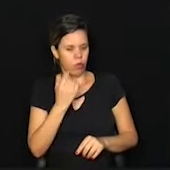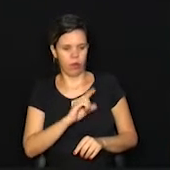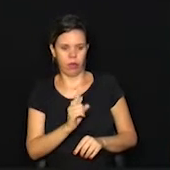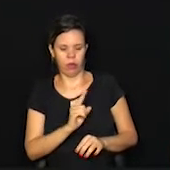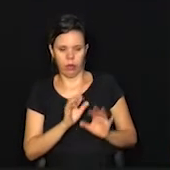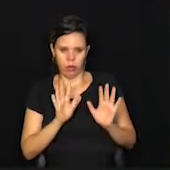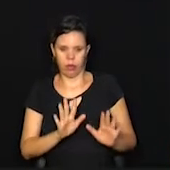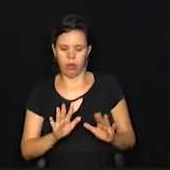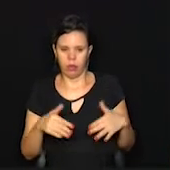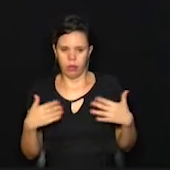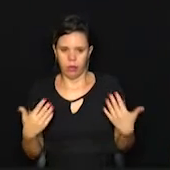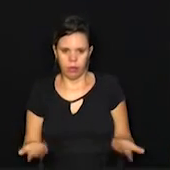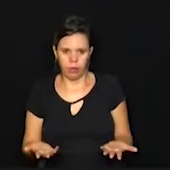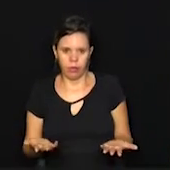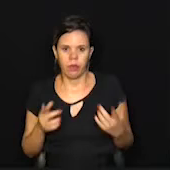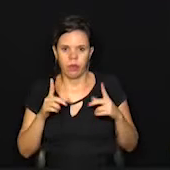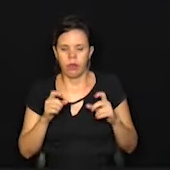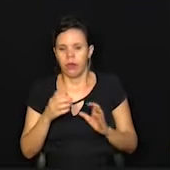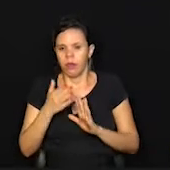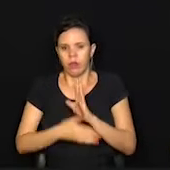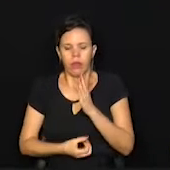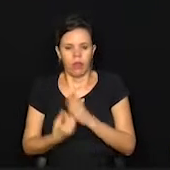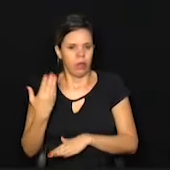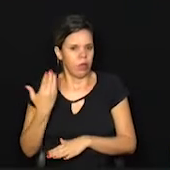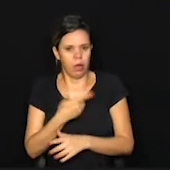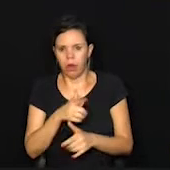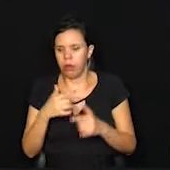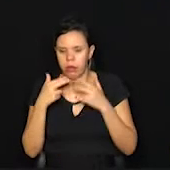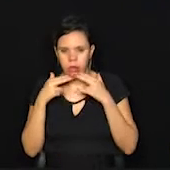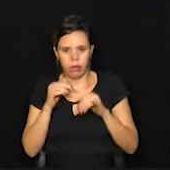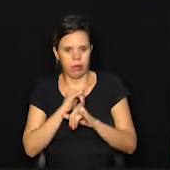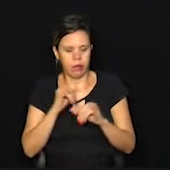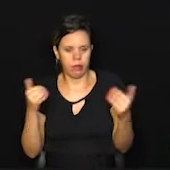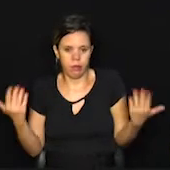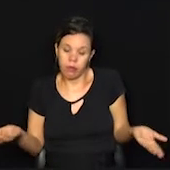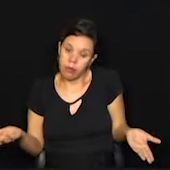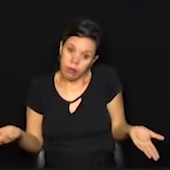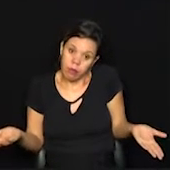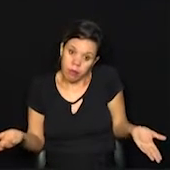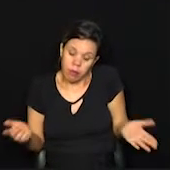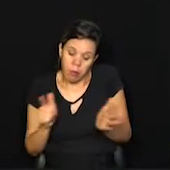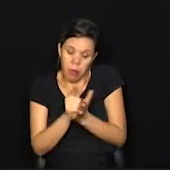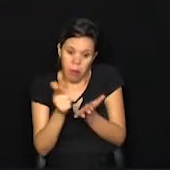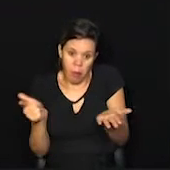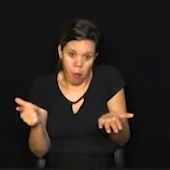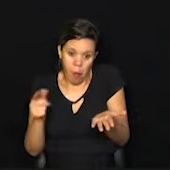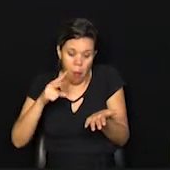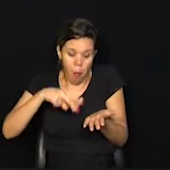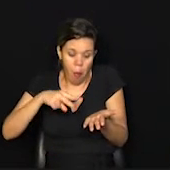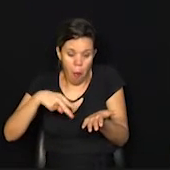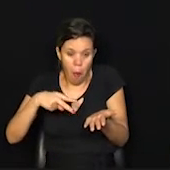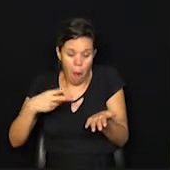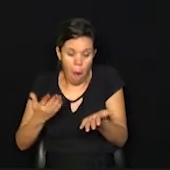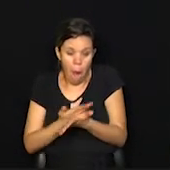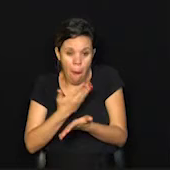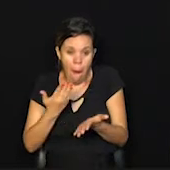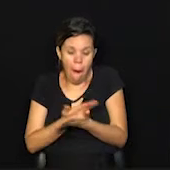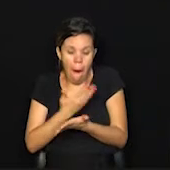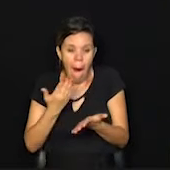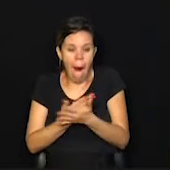mas quando a foto não saiu se você não tinha notícia eu abrir a revista Veja no a